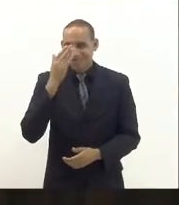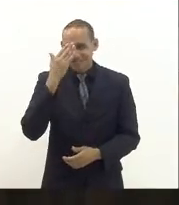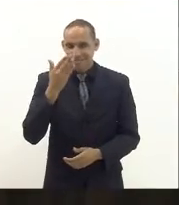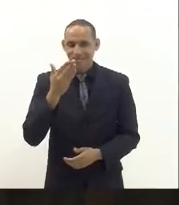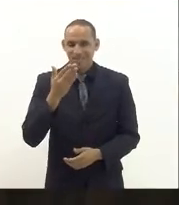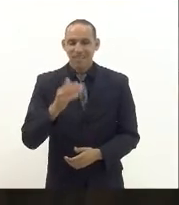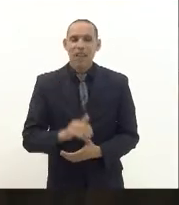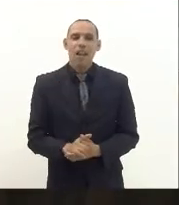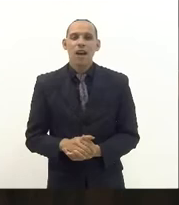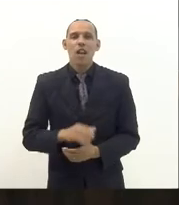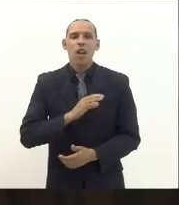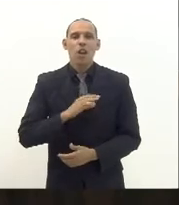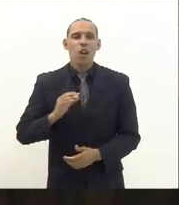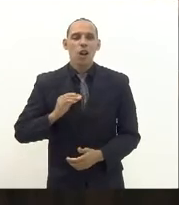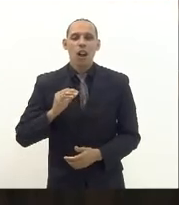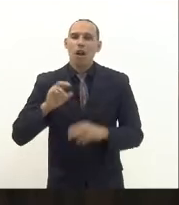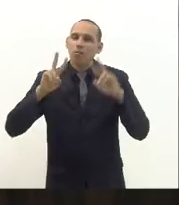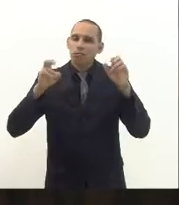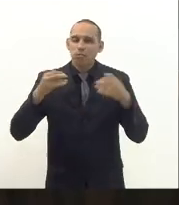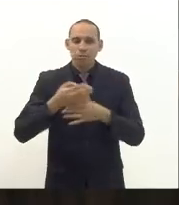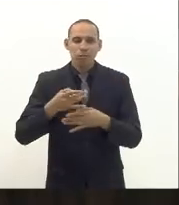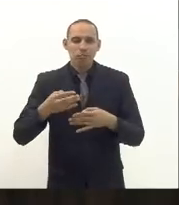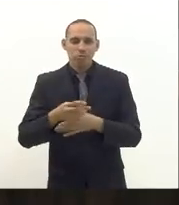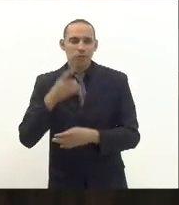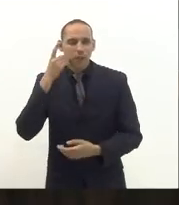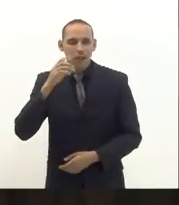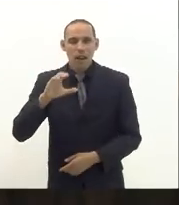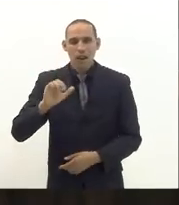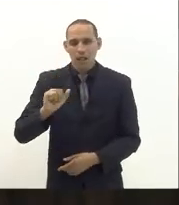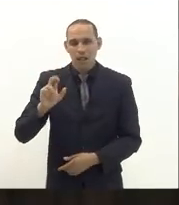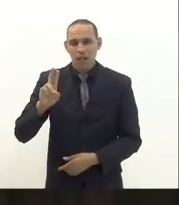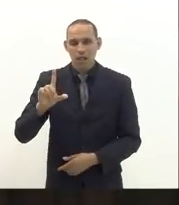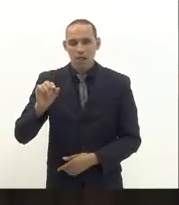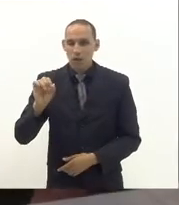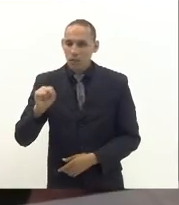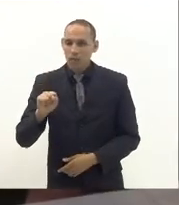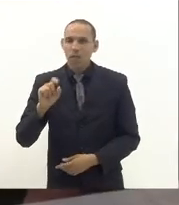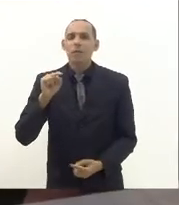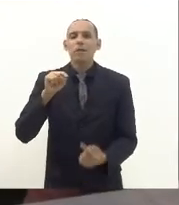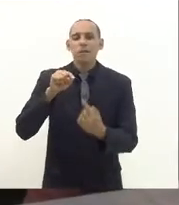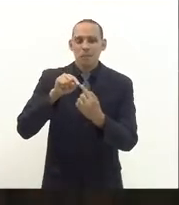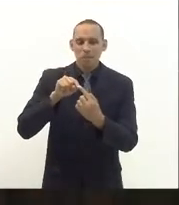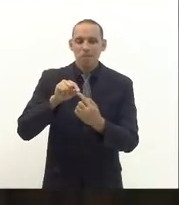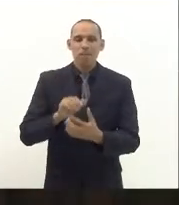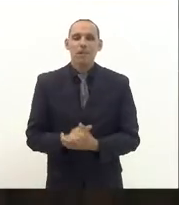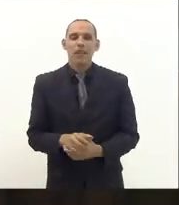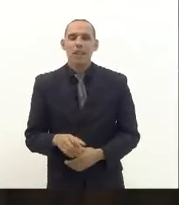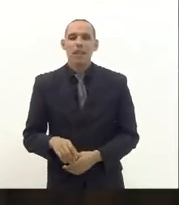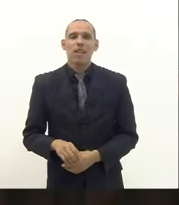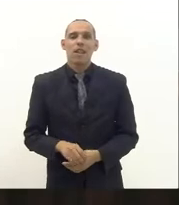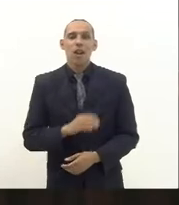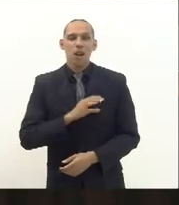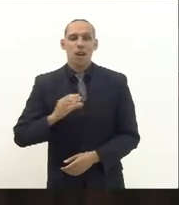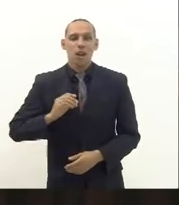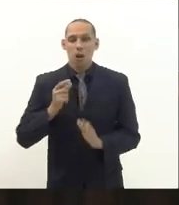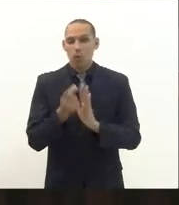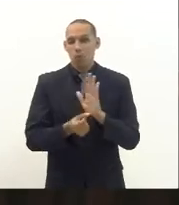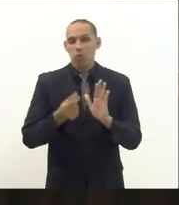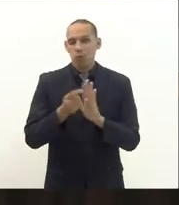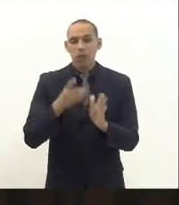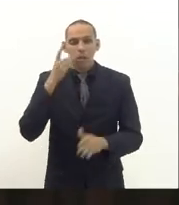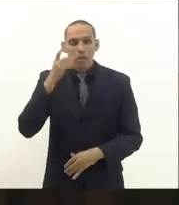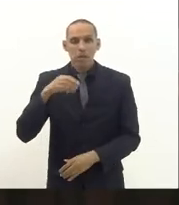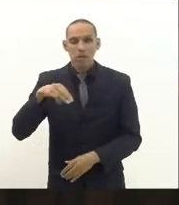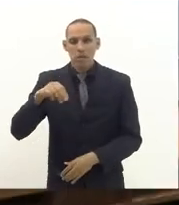pela comissão de assuntos municipais deputado Carlos Macedo Presidente favorável pela comissão de orçamento deputado